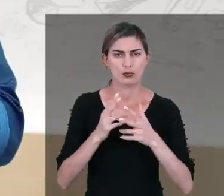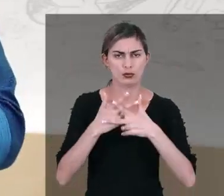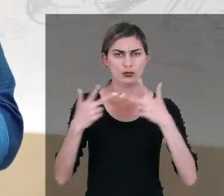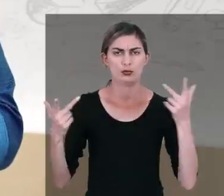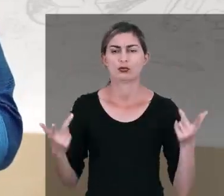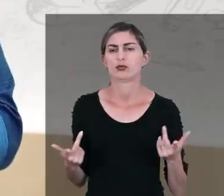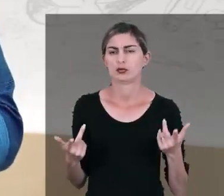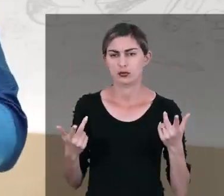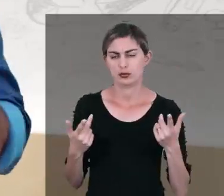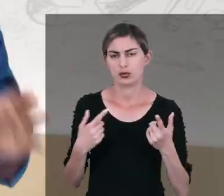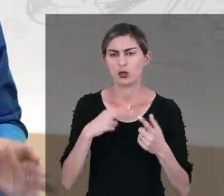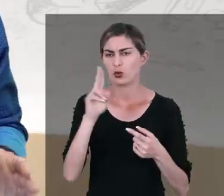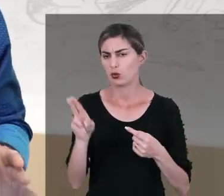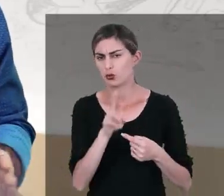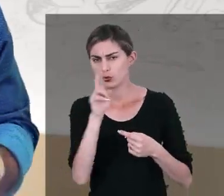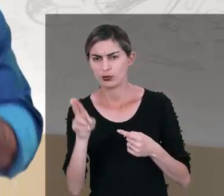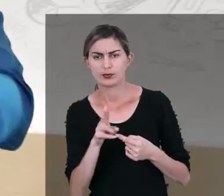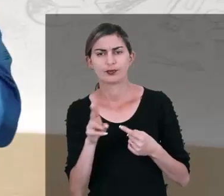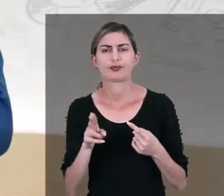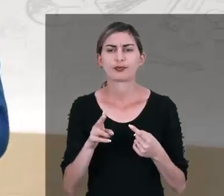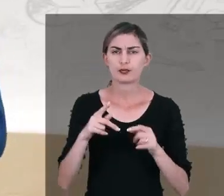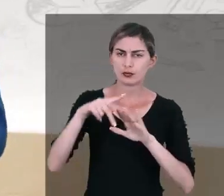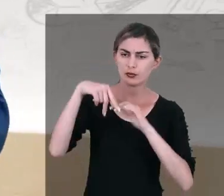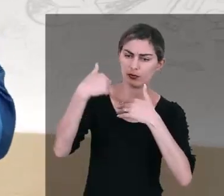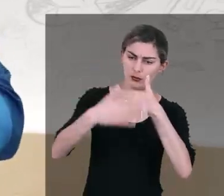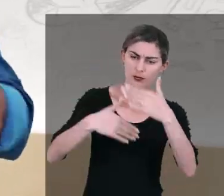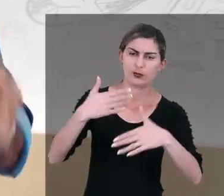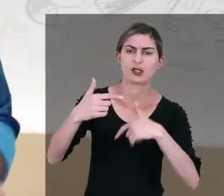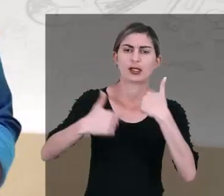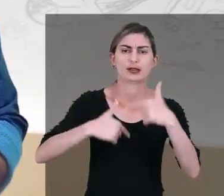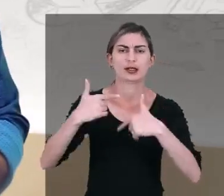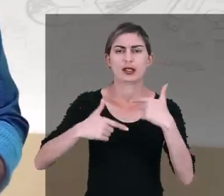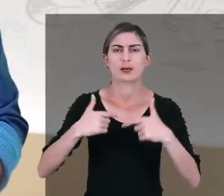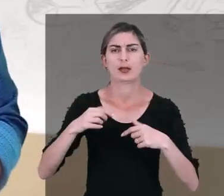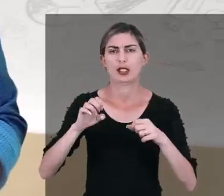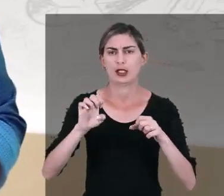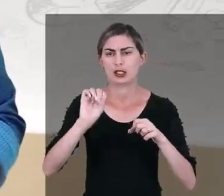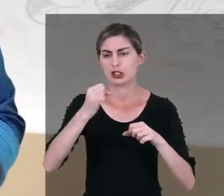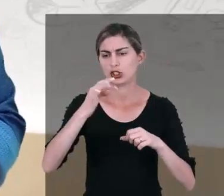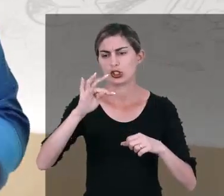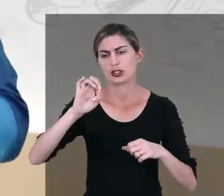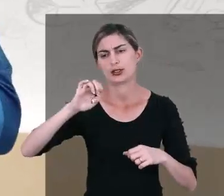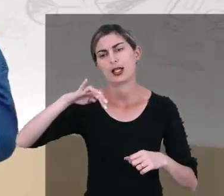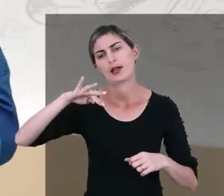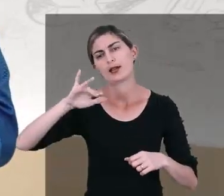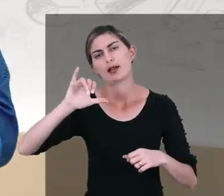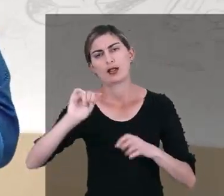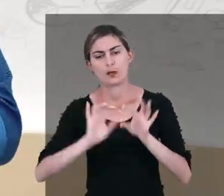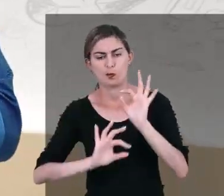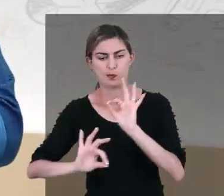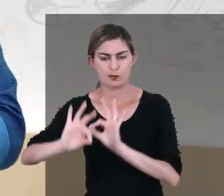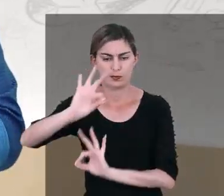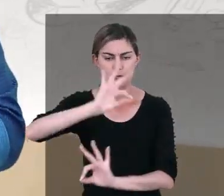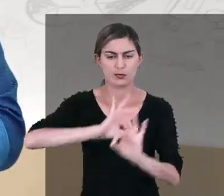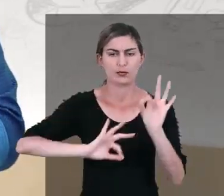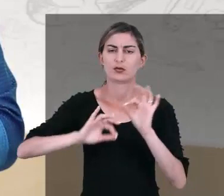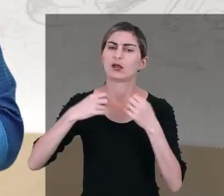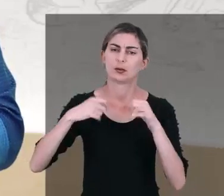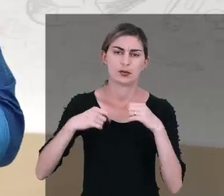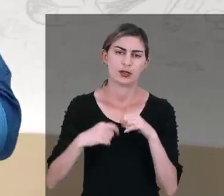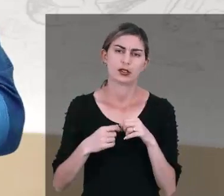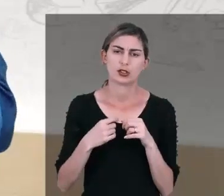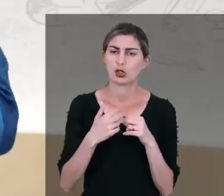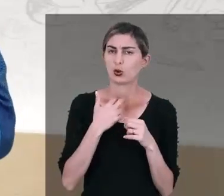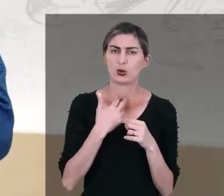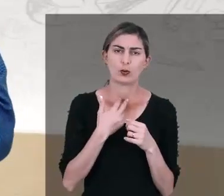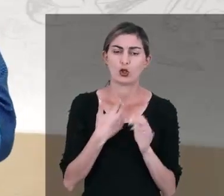coisa que é eminentemente utilitária num processo em que a gente trabalha com estética? Nós precisamos compatibilizar essas coisas,